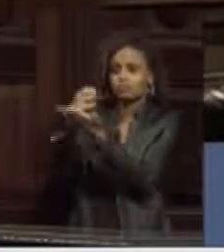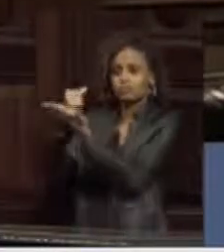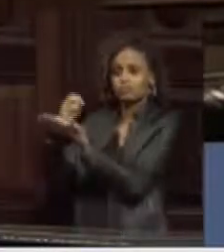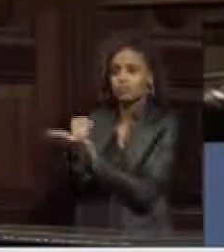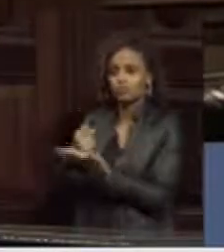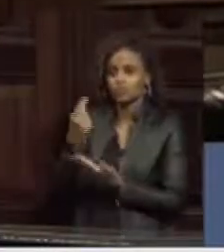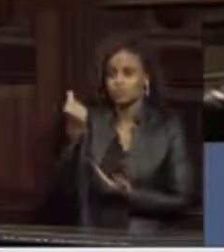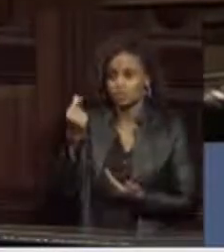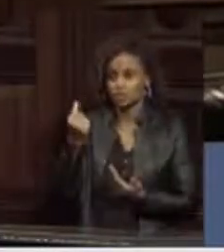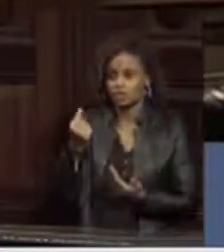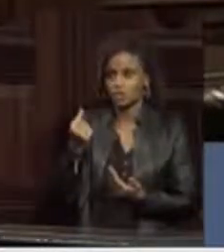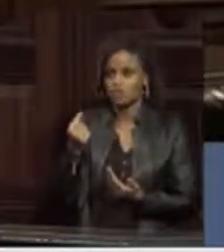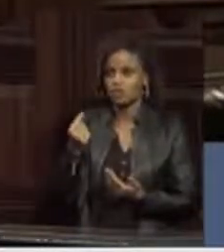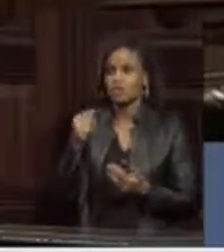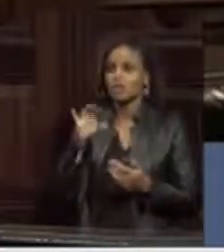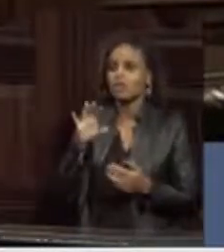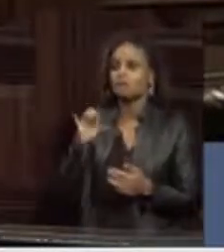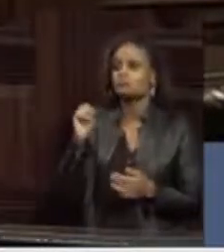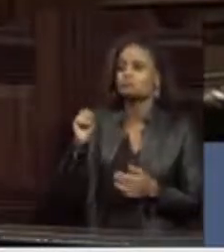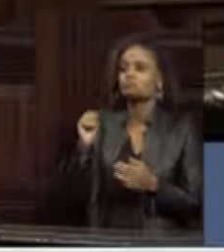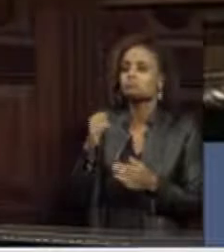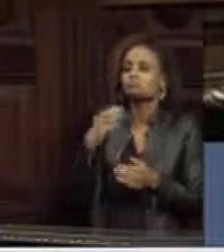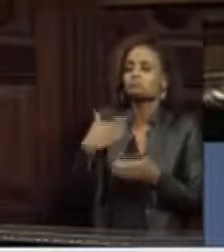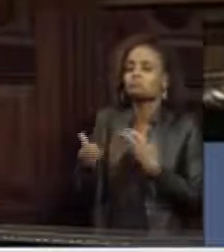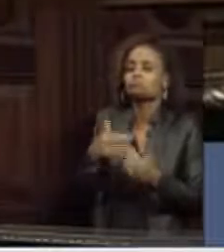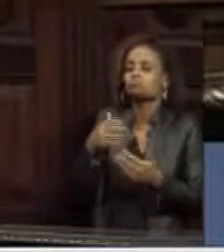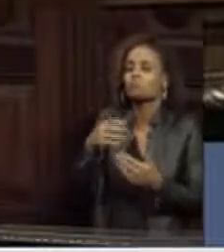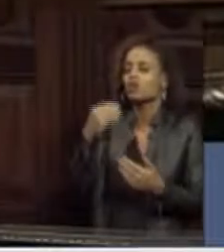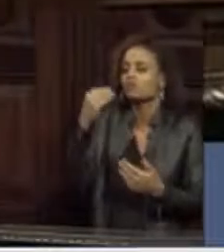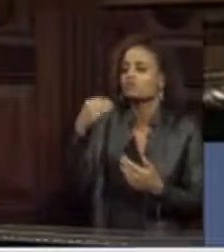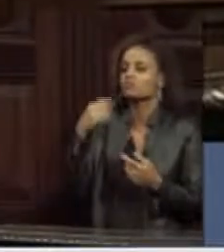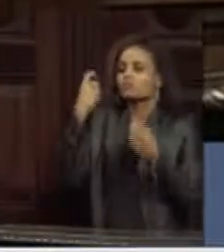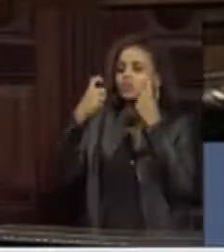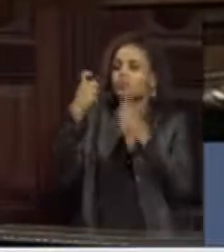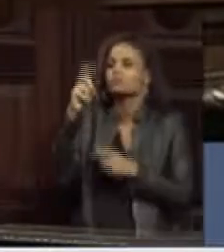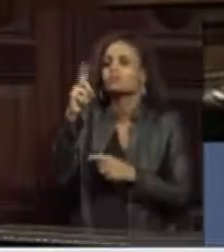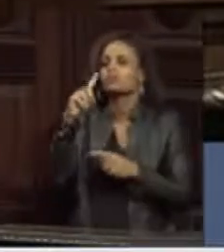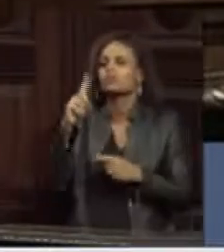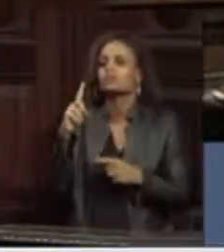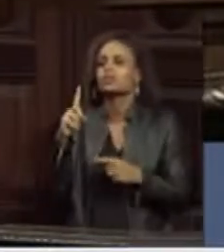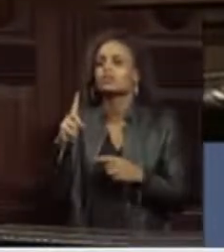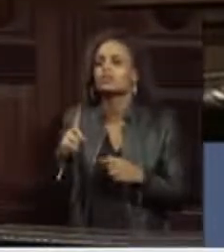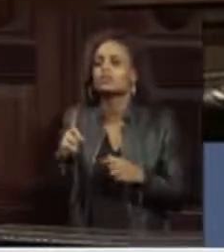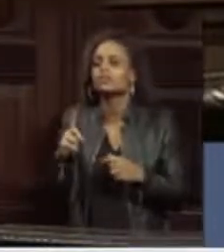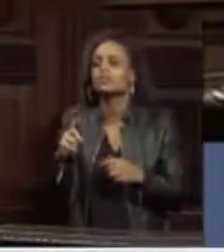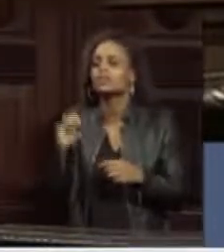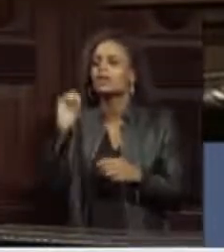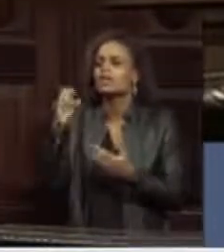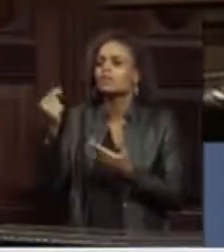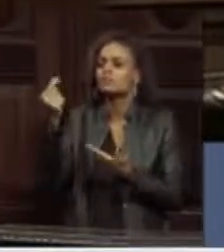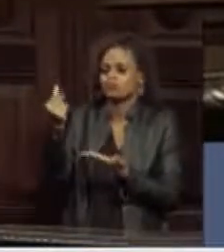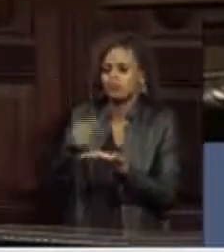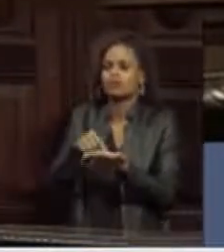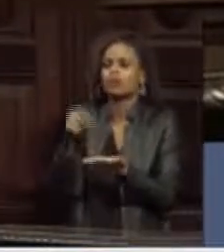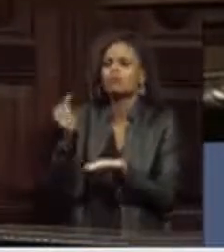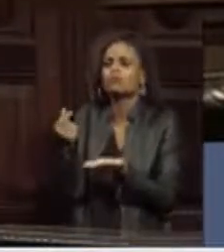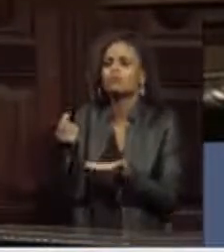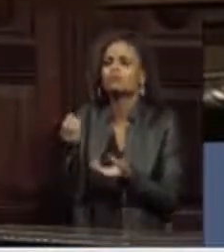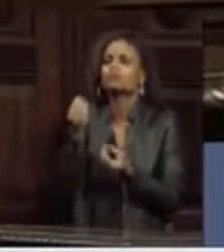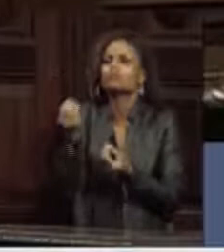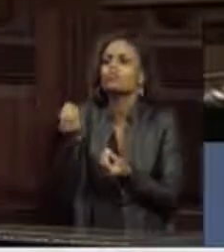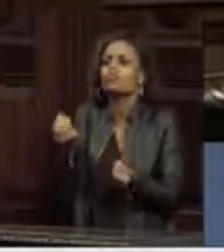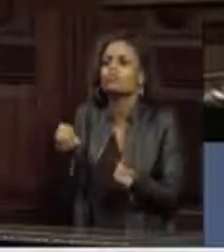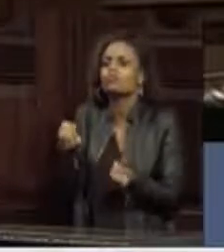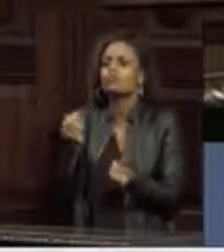sem se preocupar em saber como aquele recurso chegava ao caixa, ou se aquele